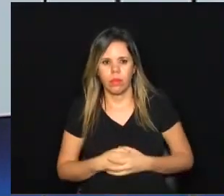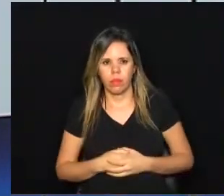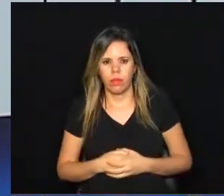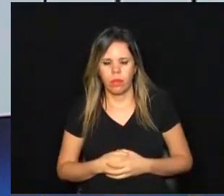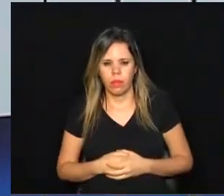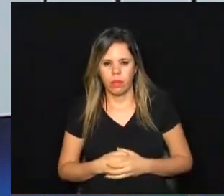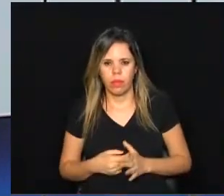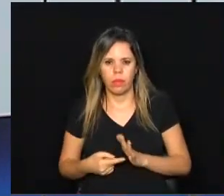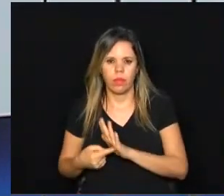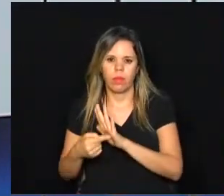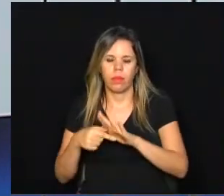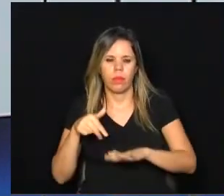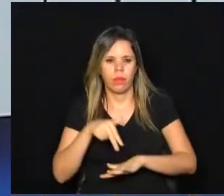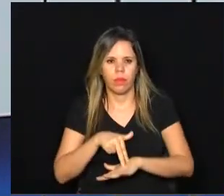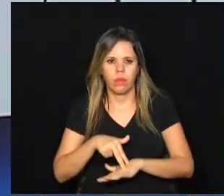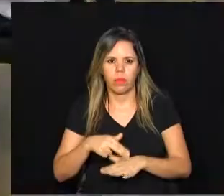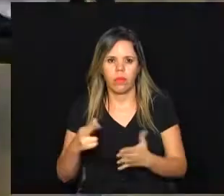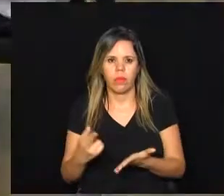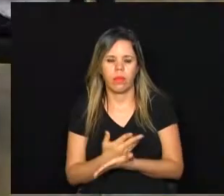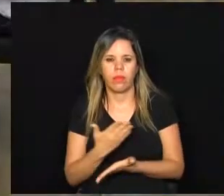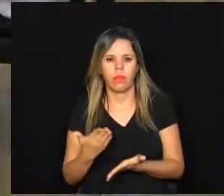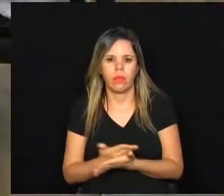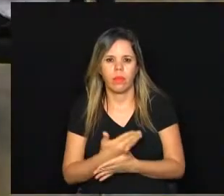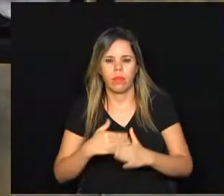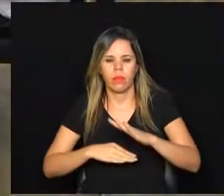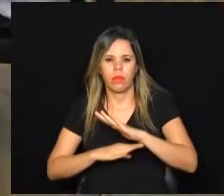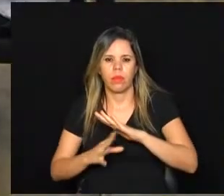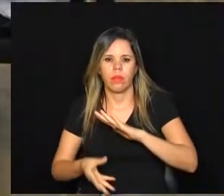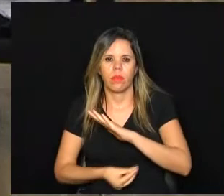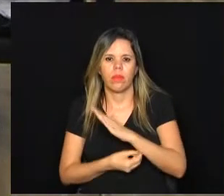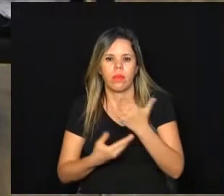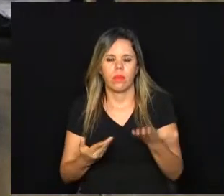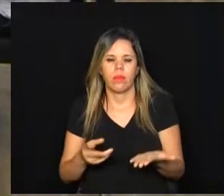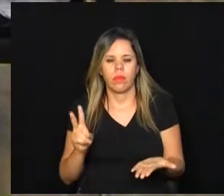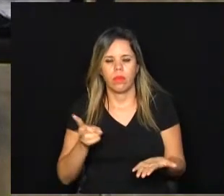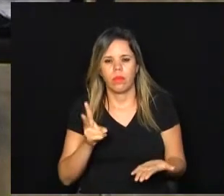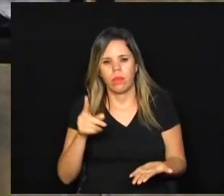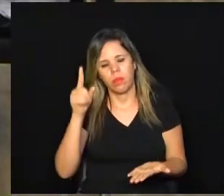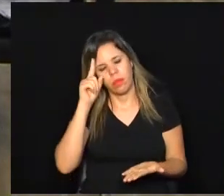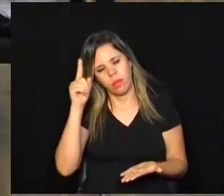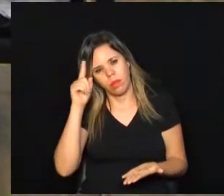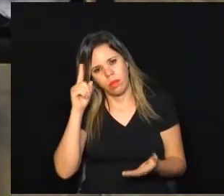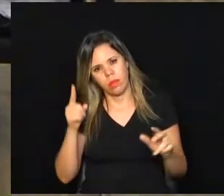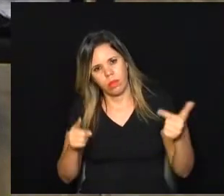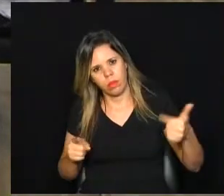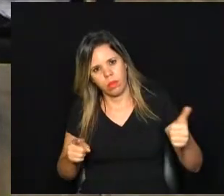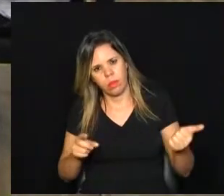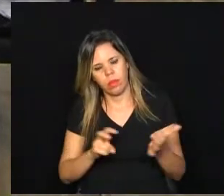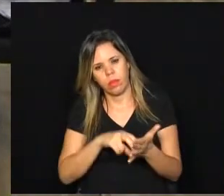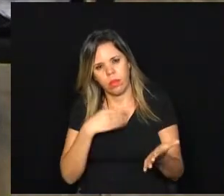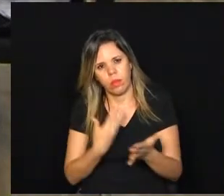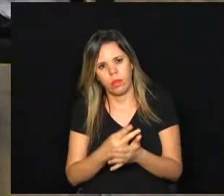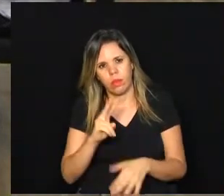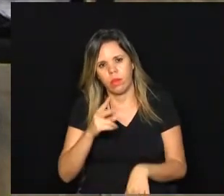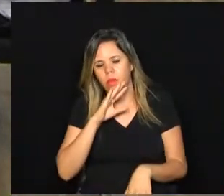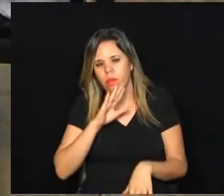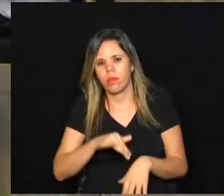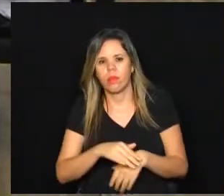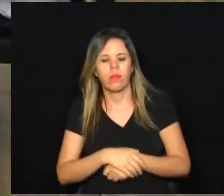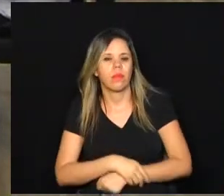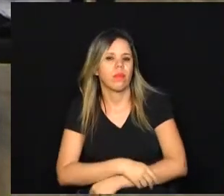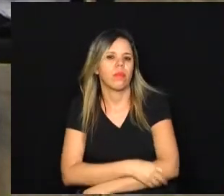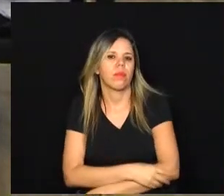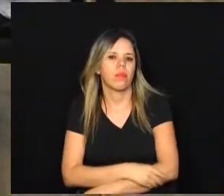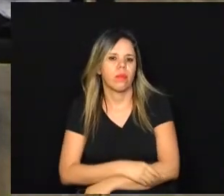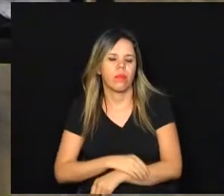Eu apresento também a nossa revista eletrônica, o Câmara Total, aqui diariamente, das 11 horas da manhã às 2 horas da tarde. E